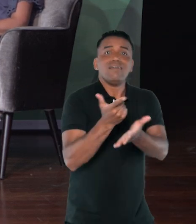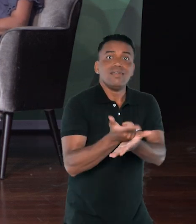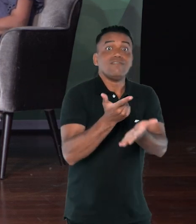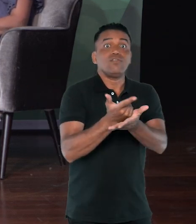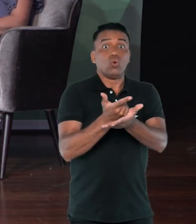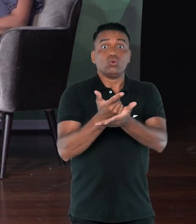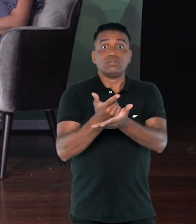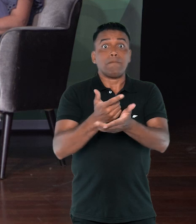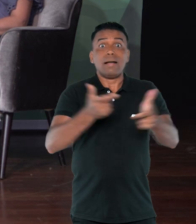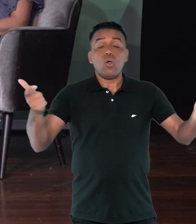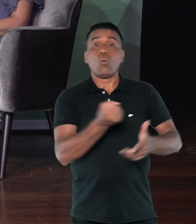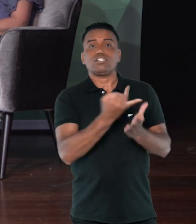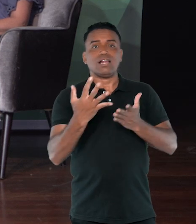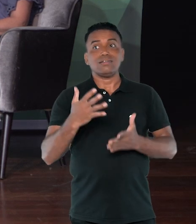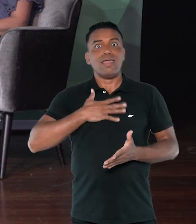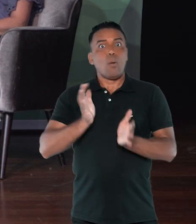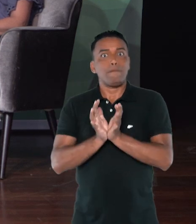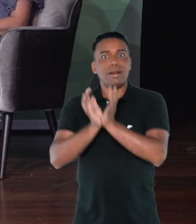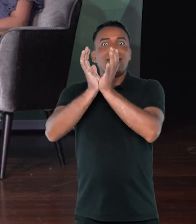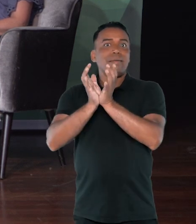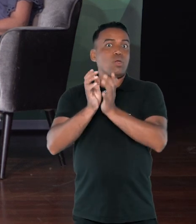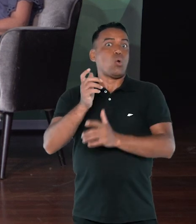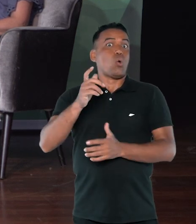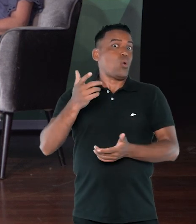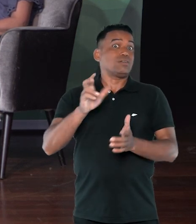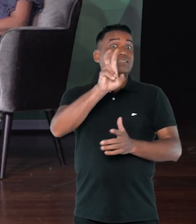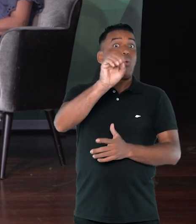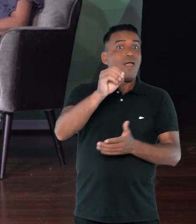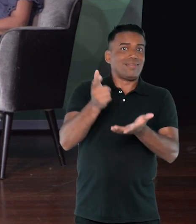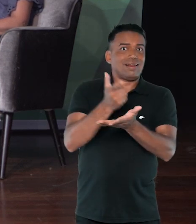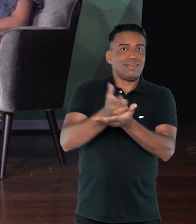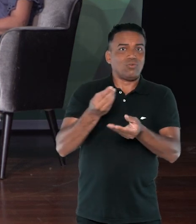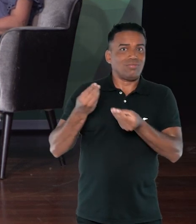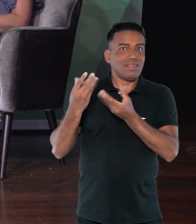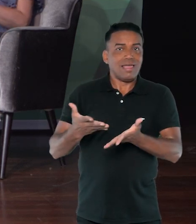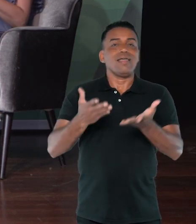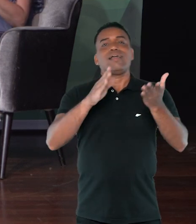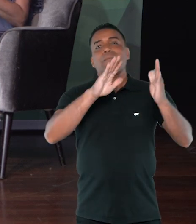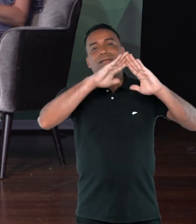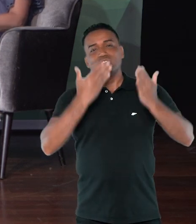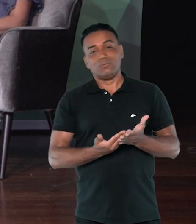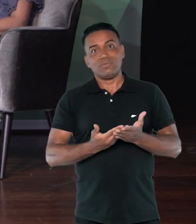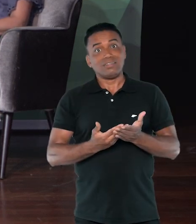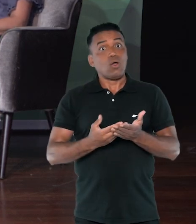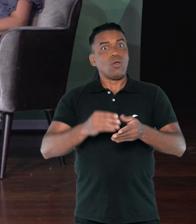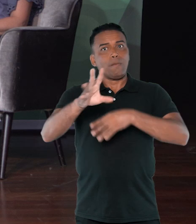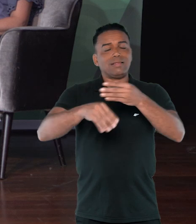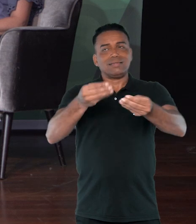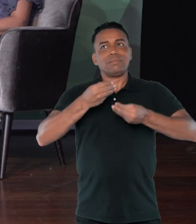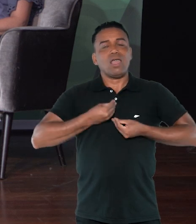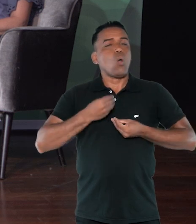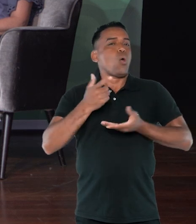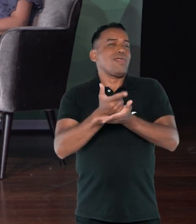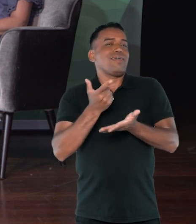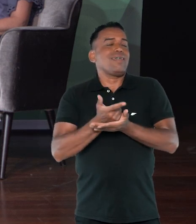ganhei. Meu prêmio foi um livro da Cecília Meirelles, ou isso ou aquilo. Então, sempre uma alegria muito